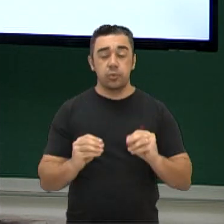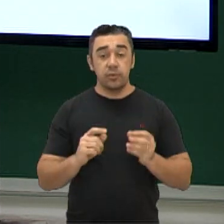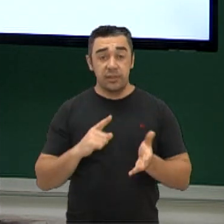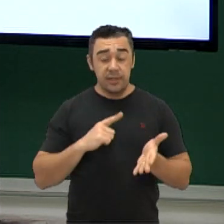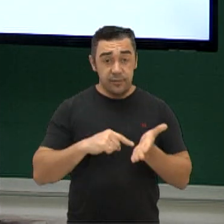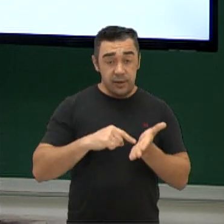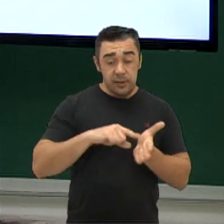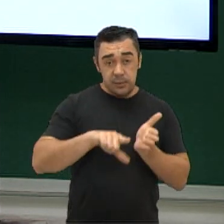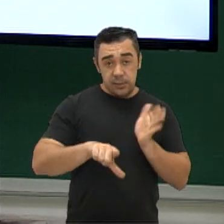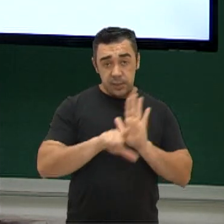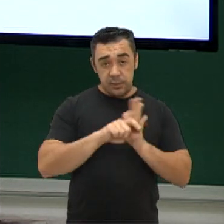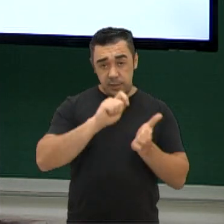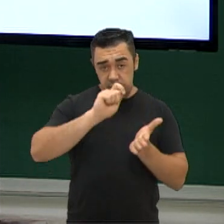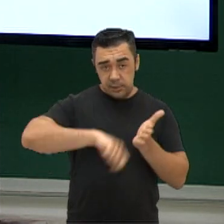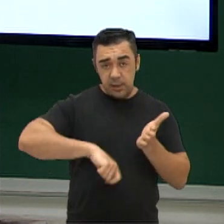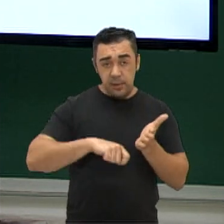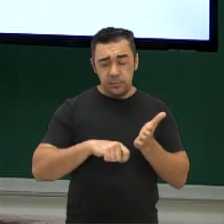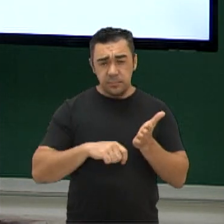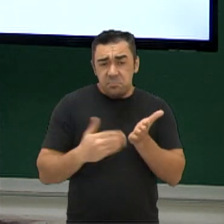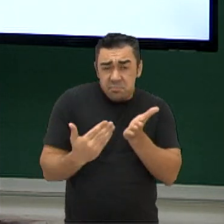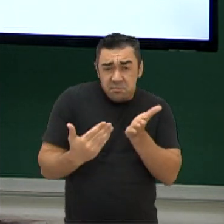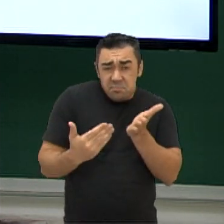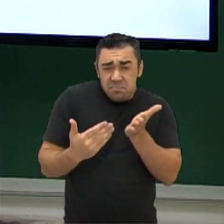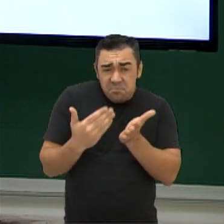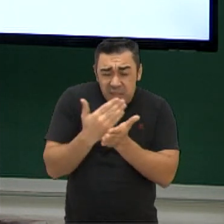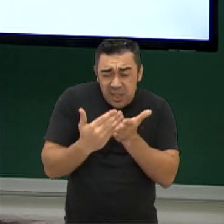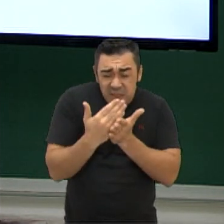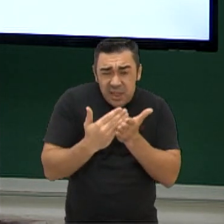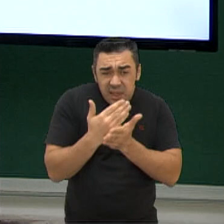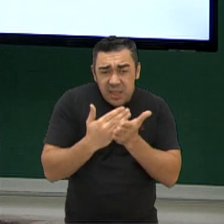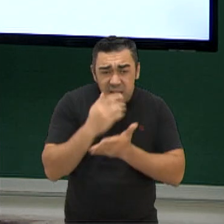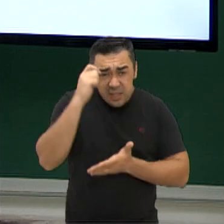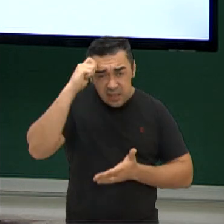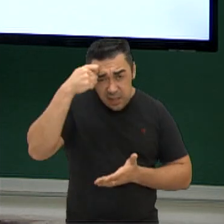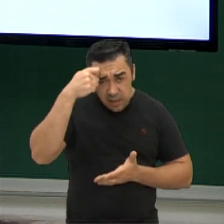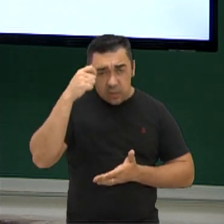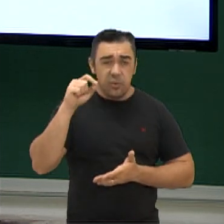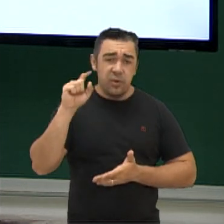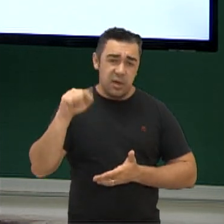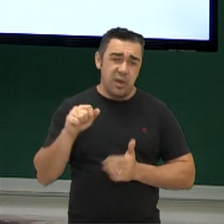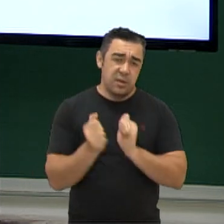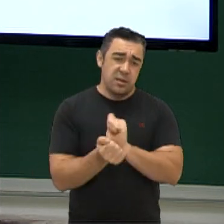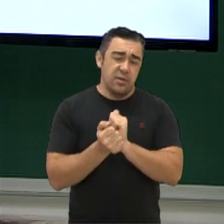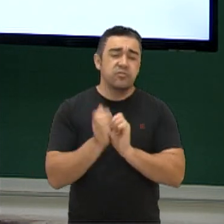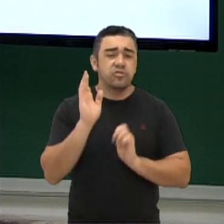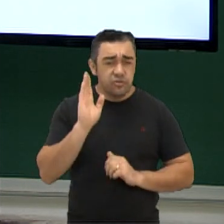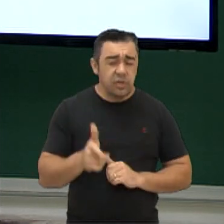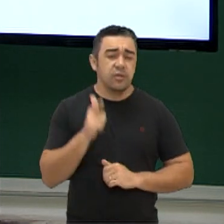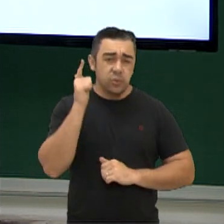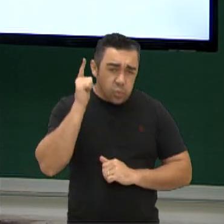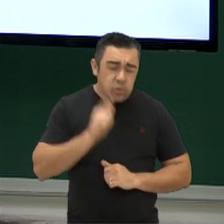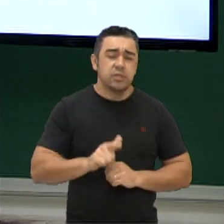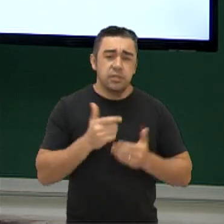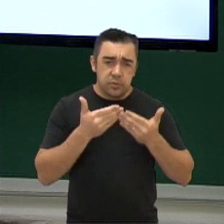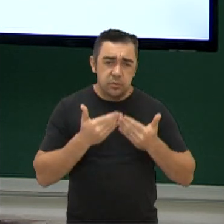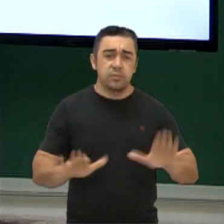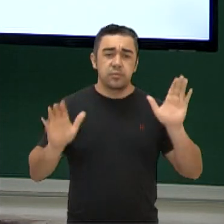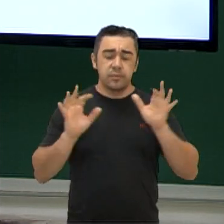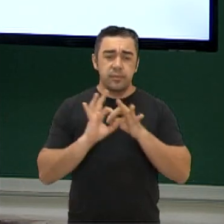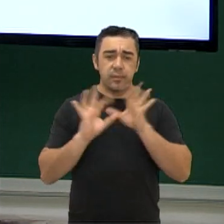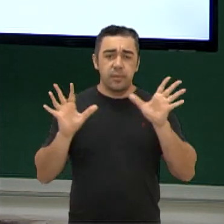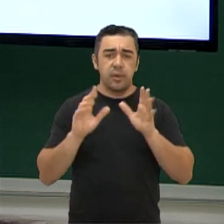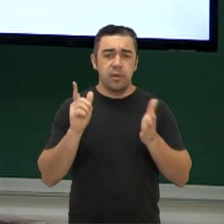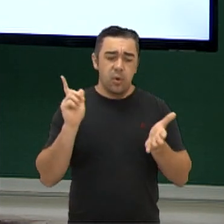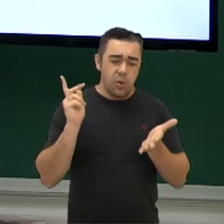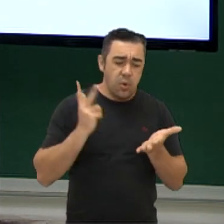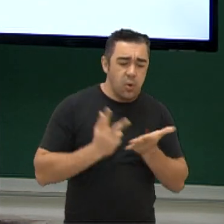assinada, menos da metade dos negros que viviam aqui no Brasil, eles eram escravos, já haviam conquistado a sua alforria,